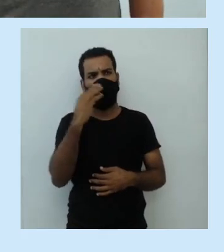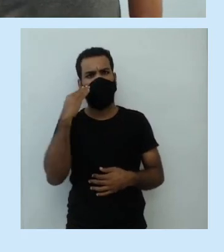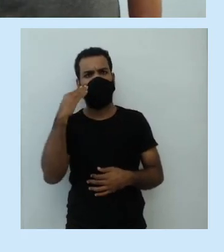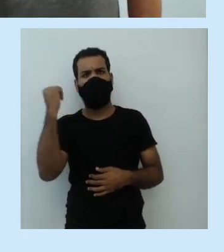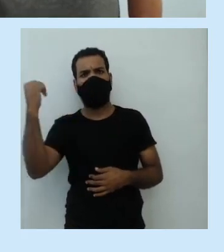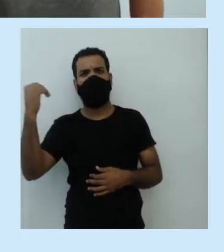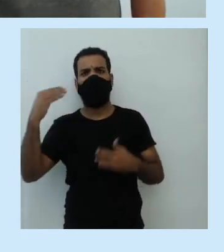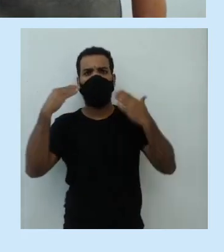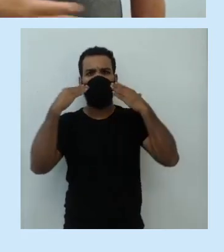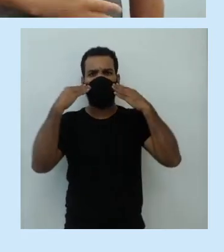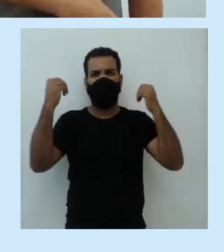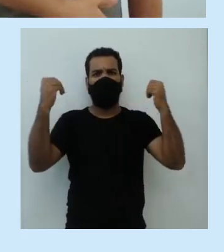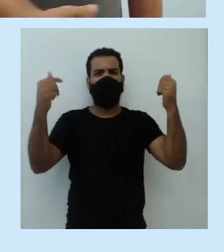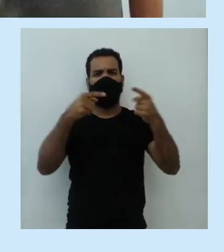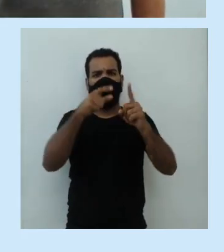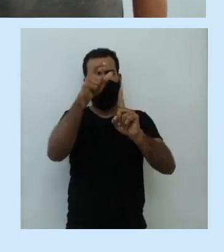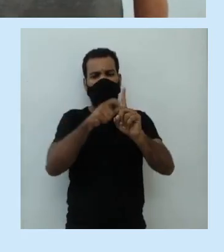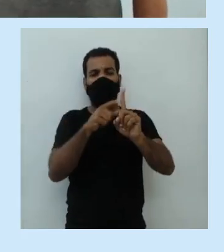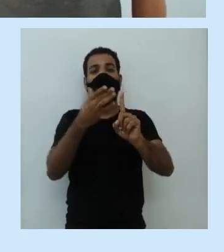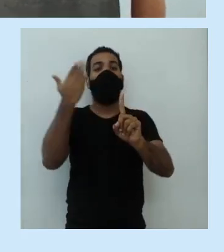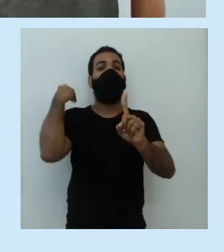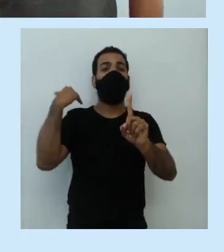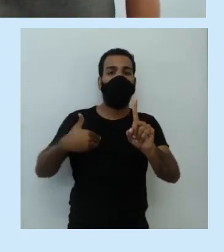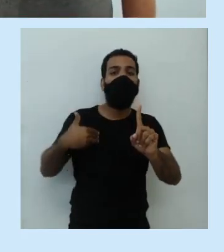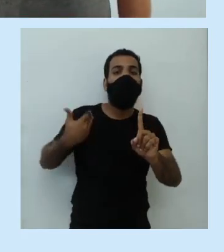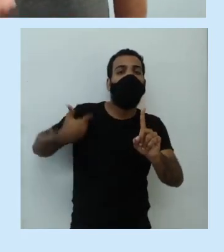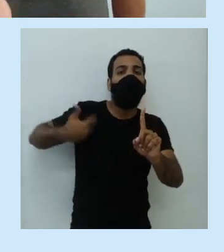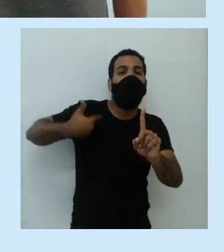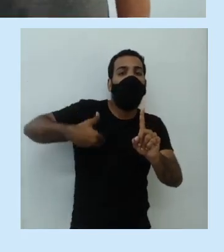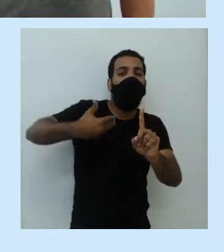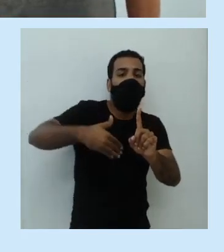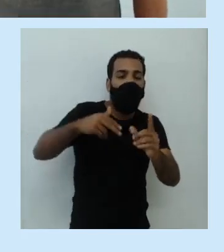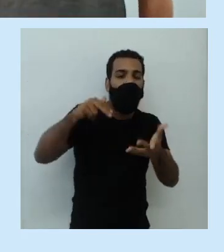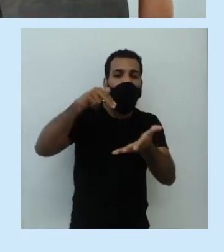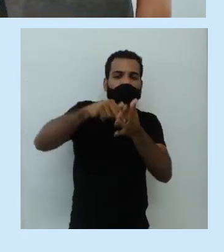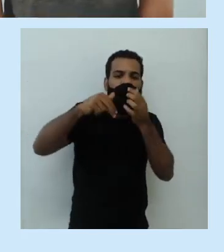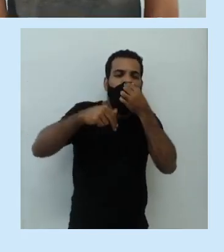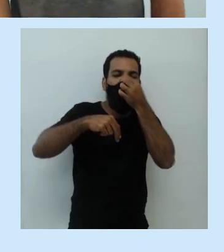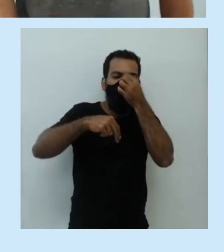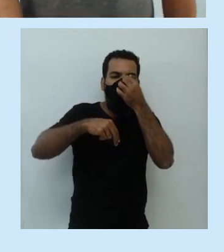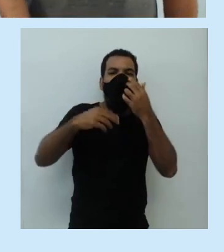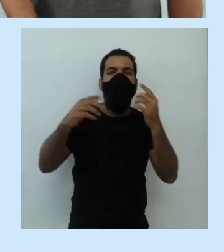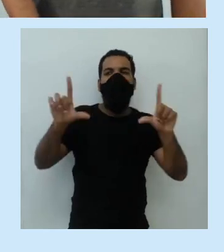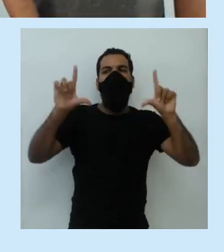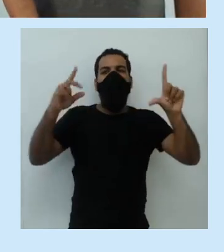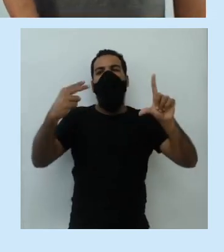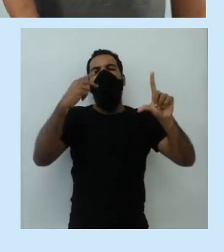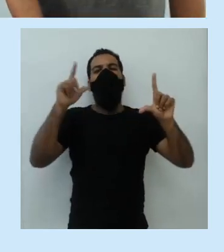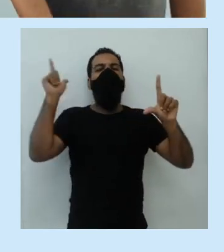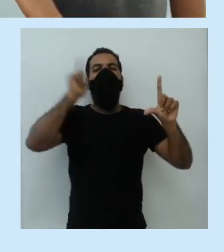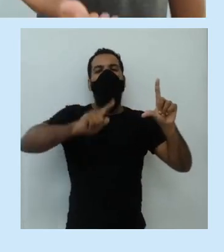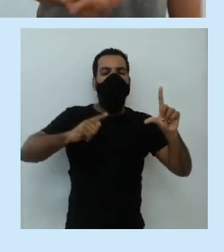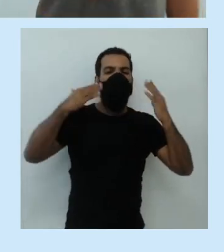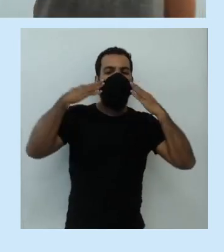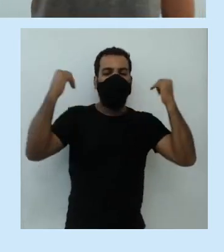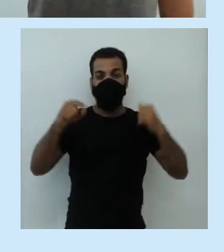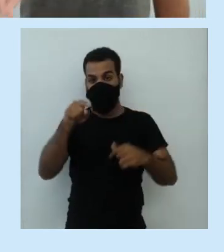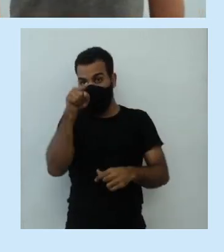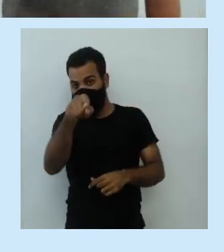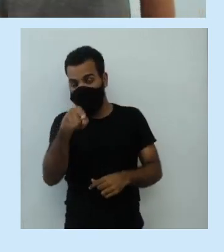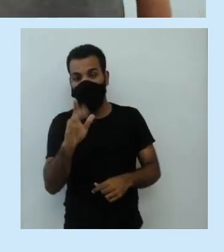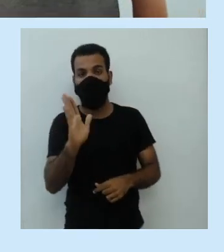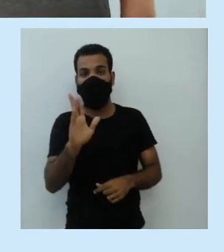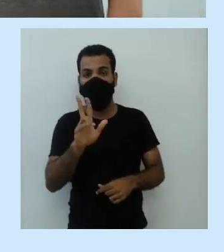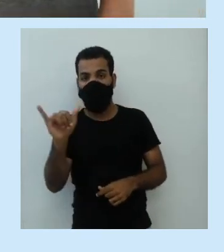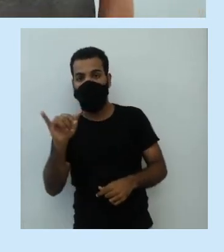tanta fama, passou por todo um processo. Vocês que são jovens do terceiro ano, principalmente, que já estão saindo da escola para ir